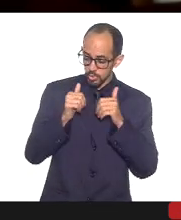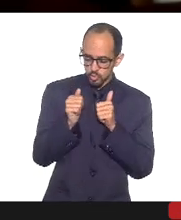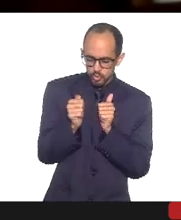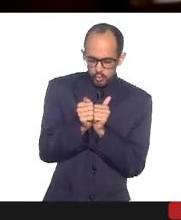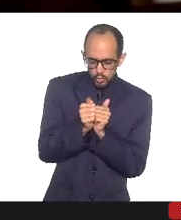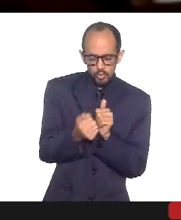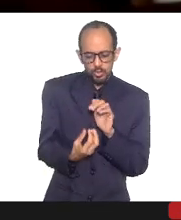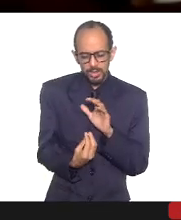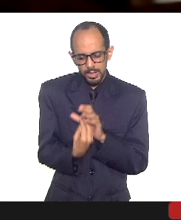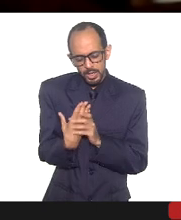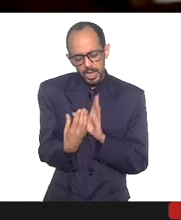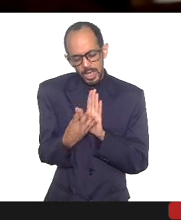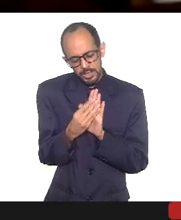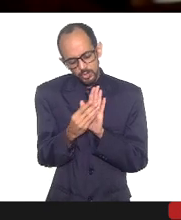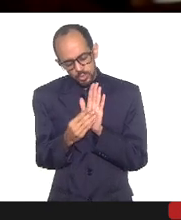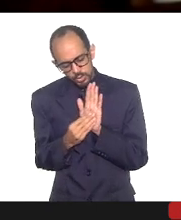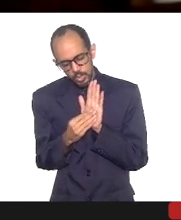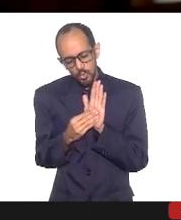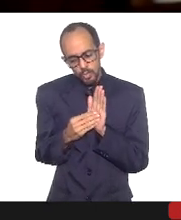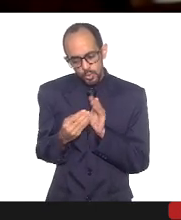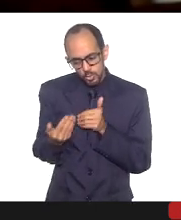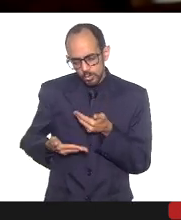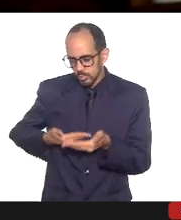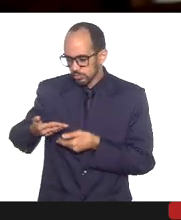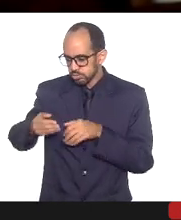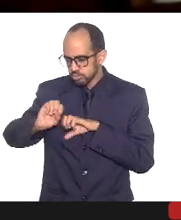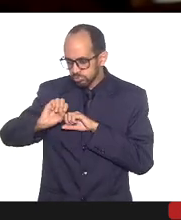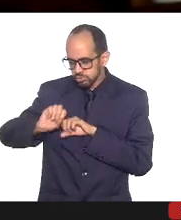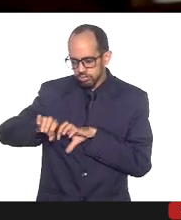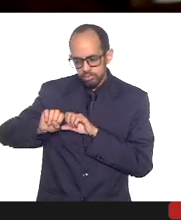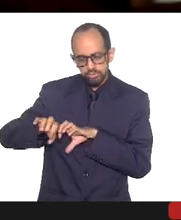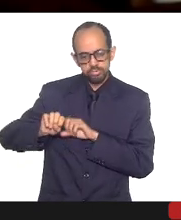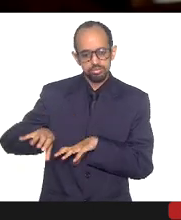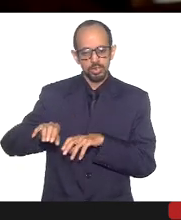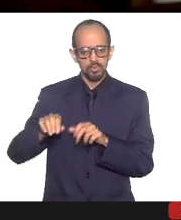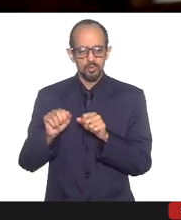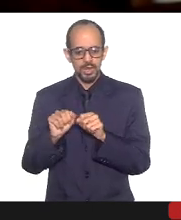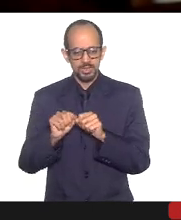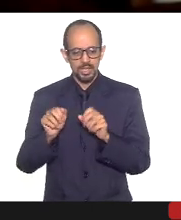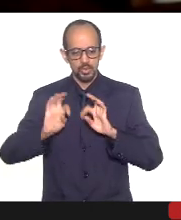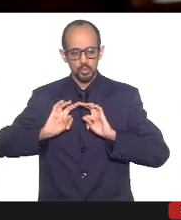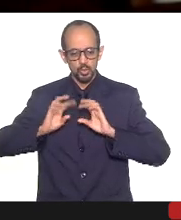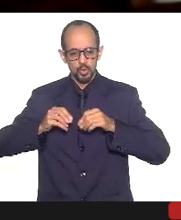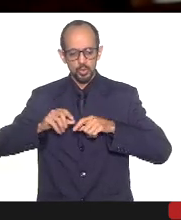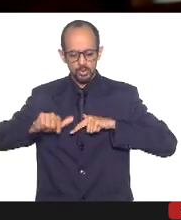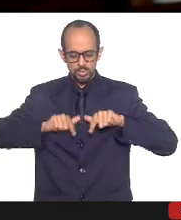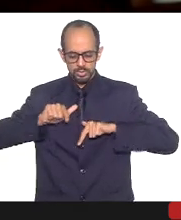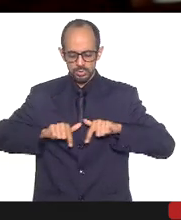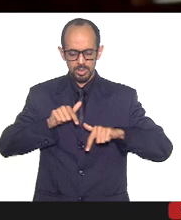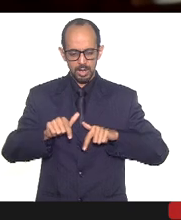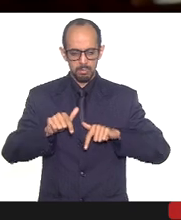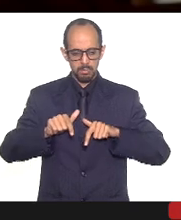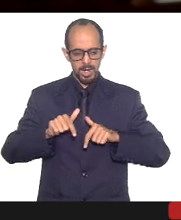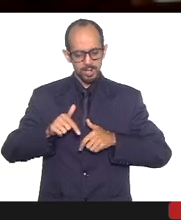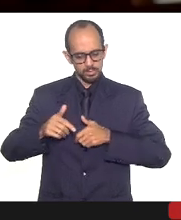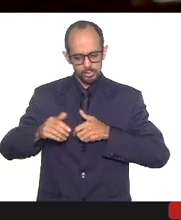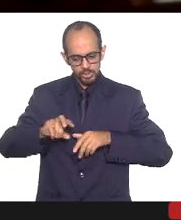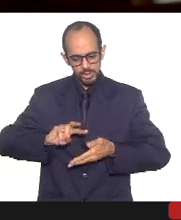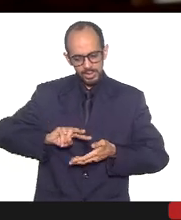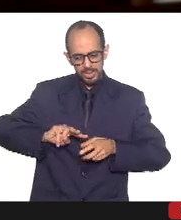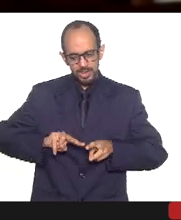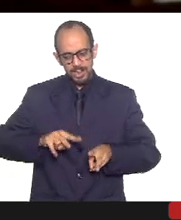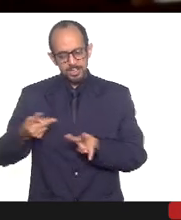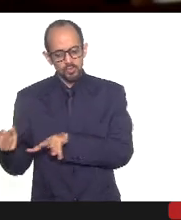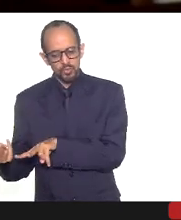conteúdo e mensurar, né, todo esse trabalho que está sendo feito de transferência de conteúdo.